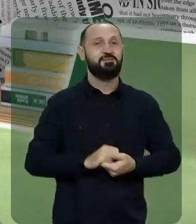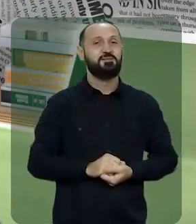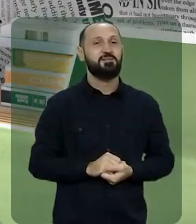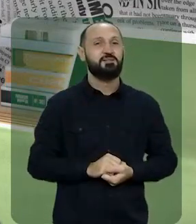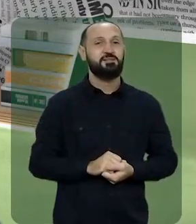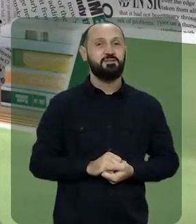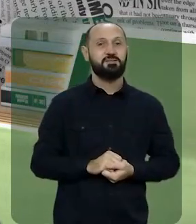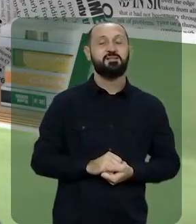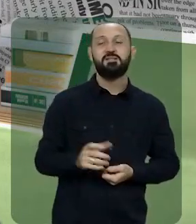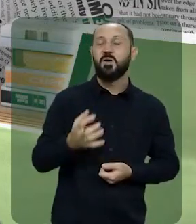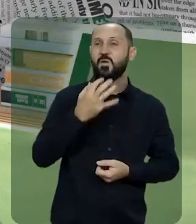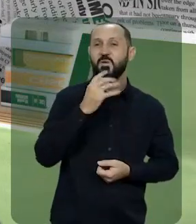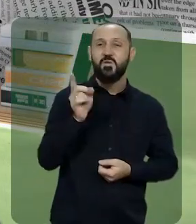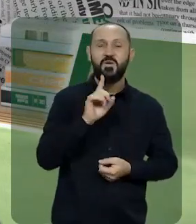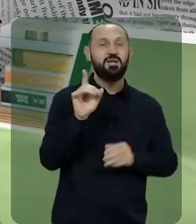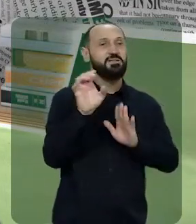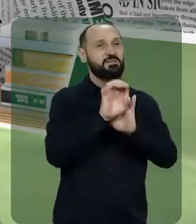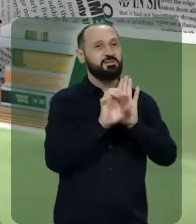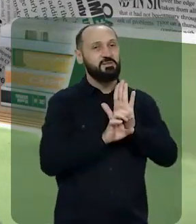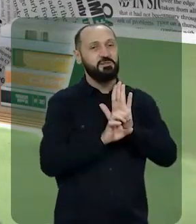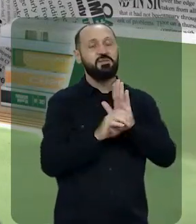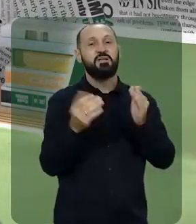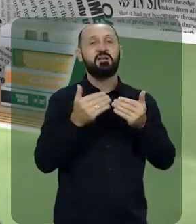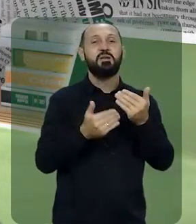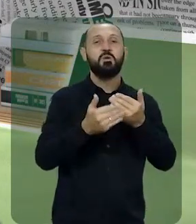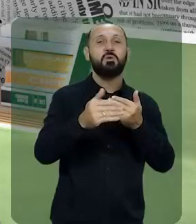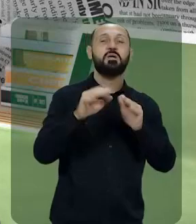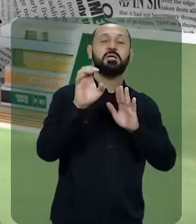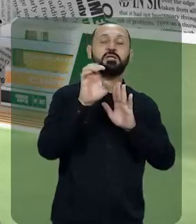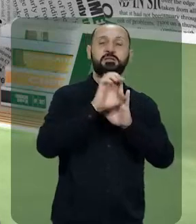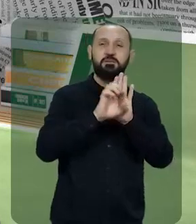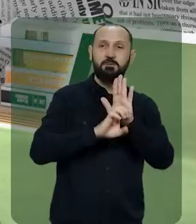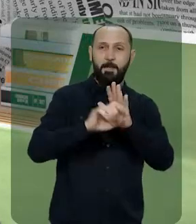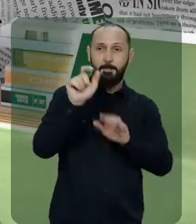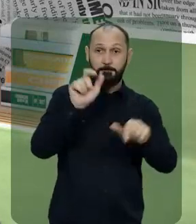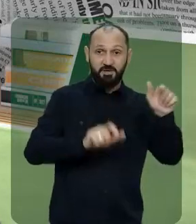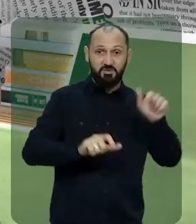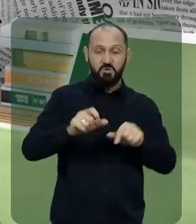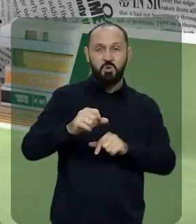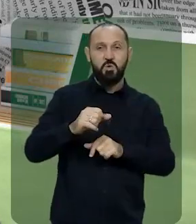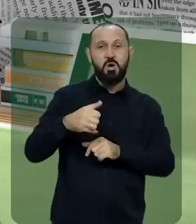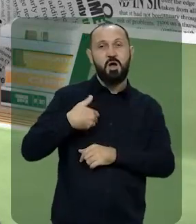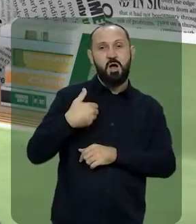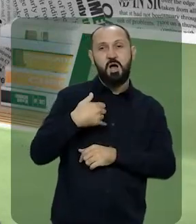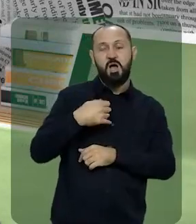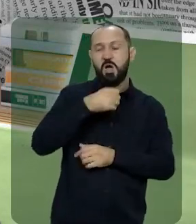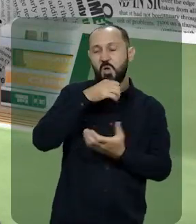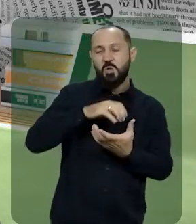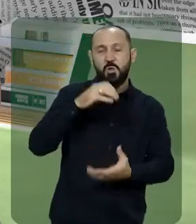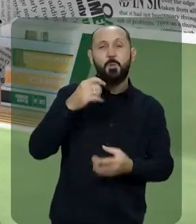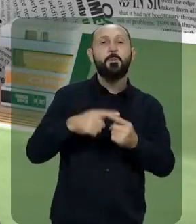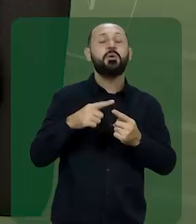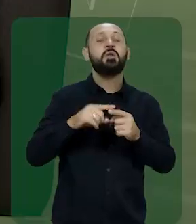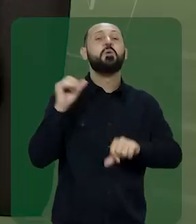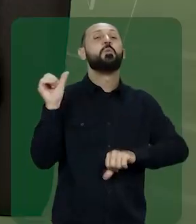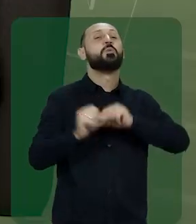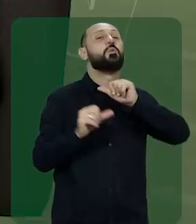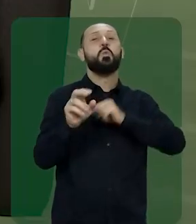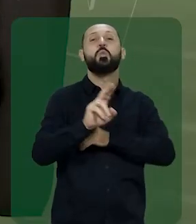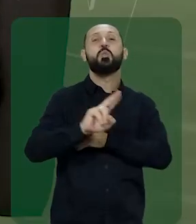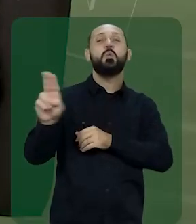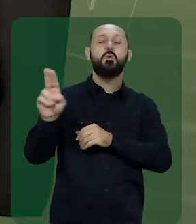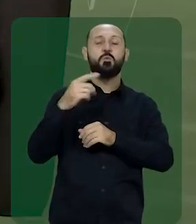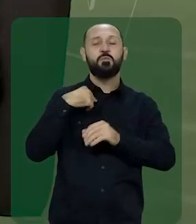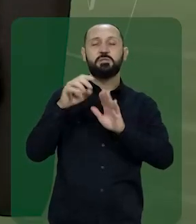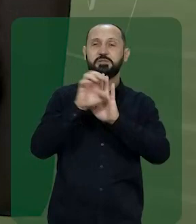por ele não saber que ele tem direitos. Na maioria das vezes não sabe que tem direitos. Eles